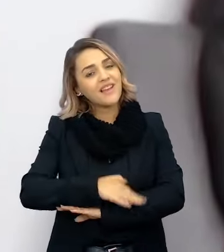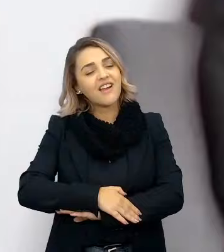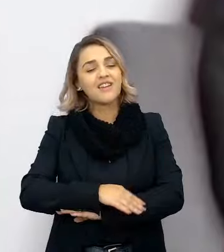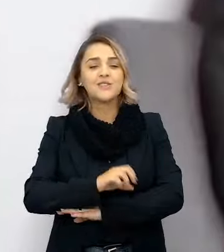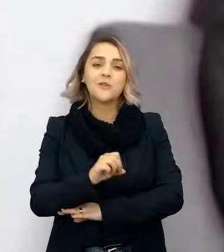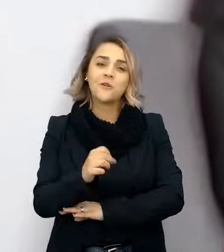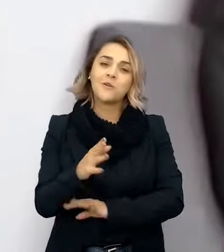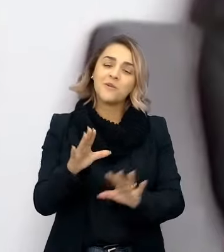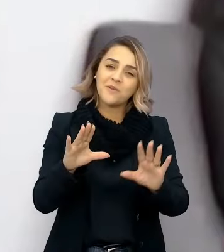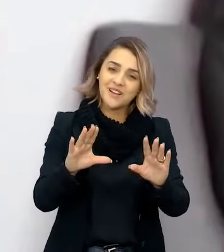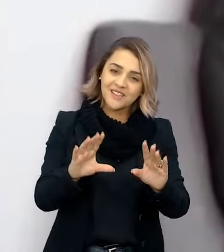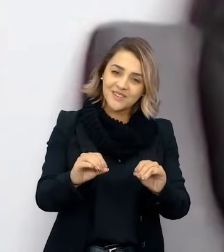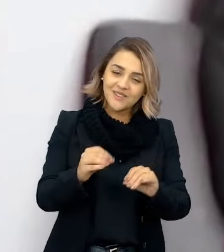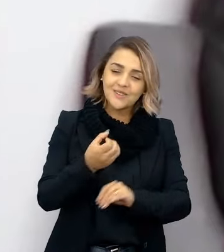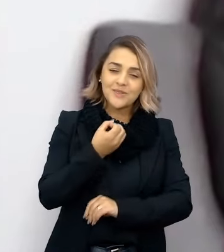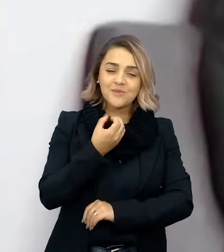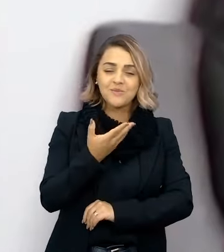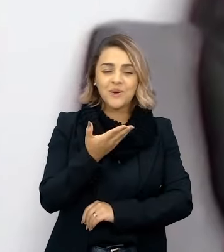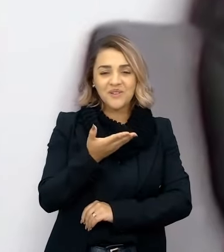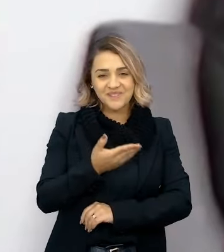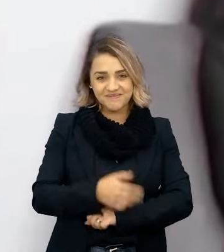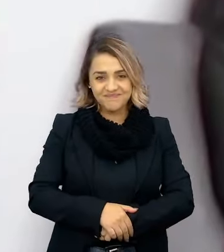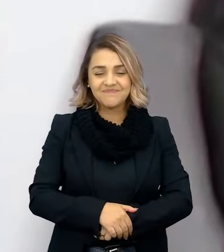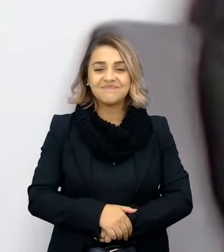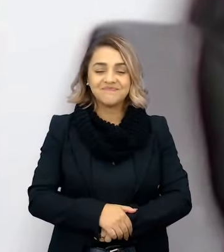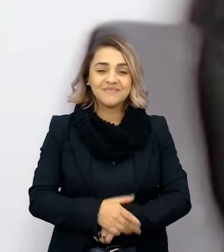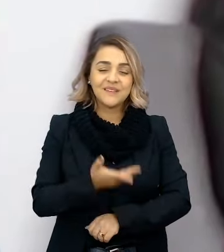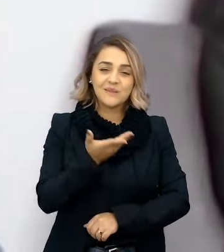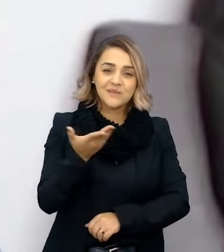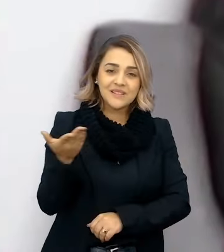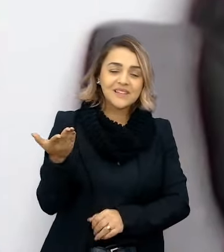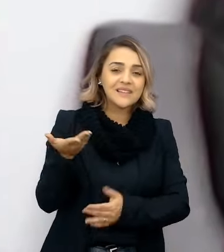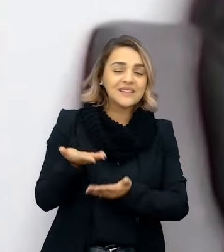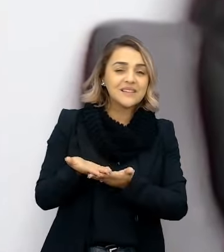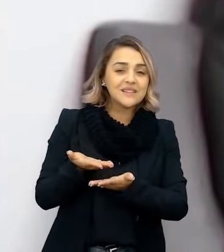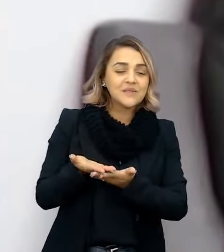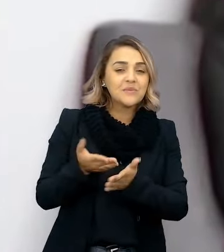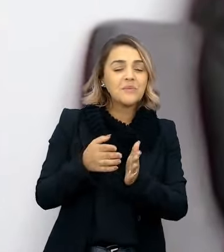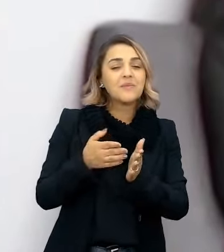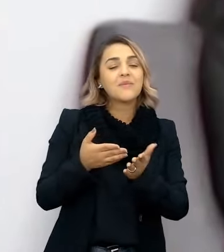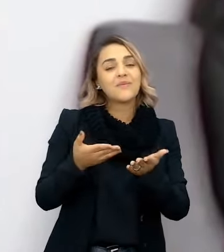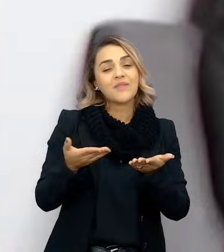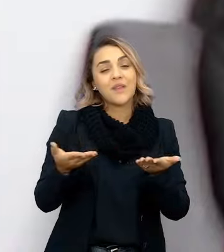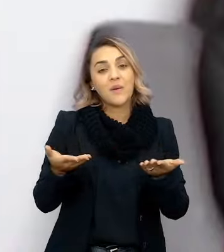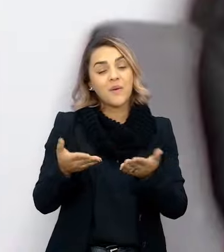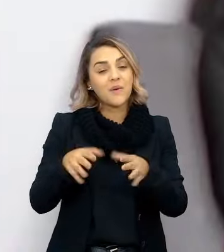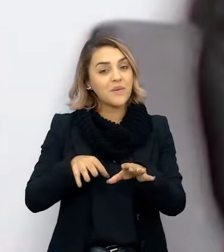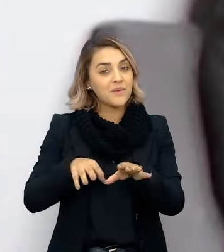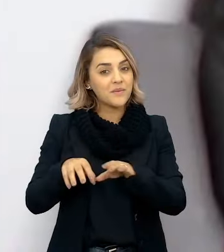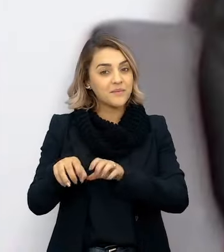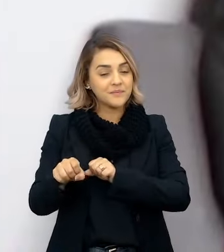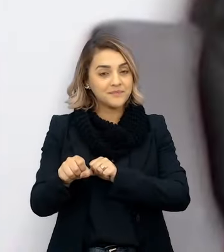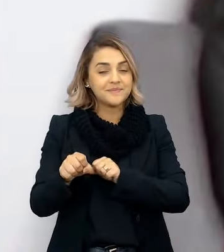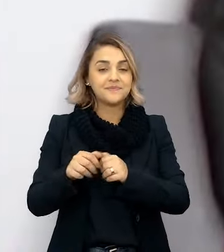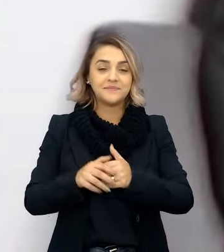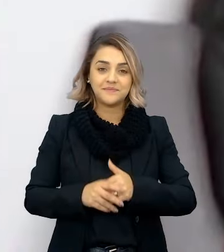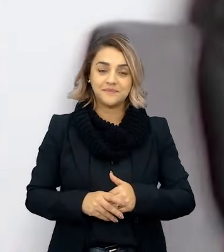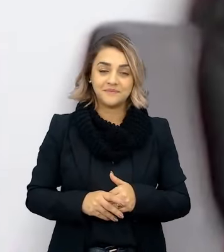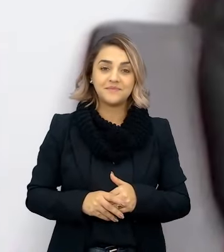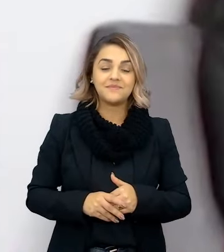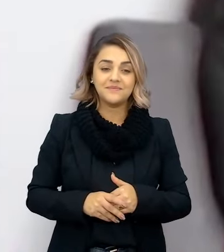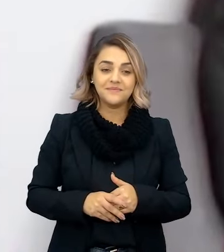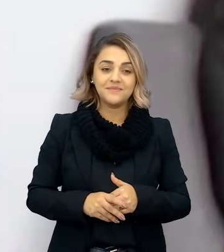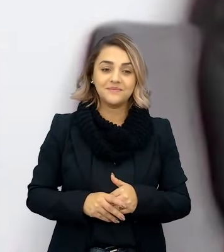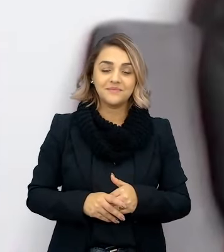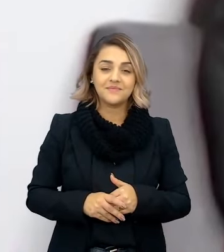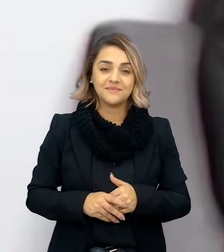boa noite para quem está assistindo e estudando, né, o que a gente vai trabalhar nessa formação à